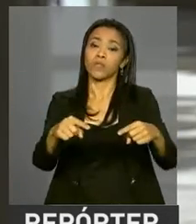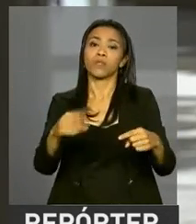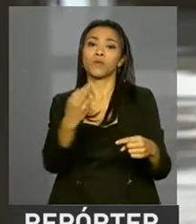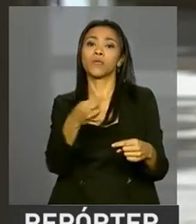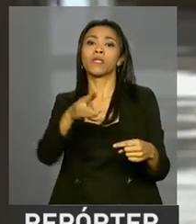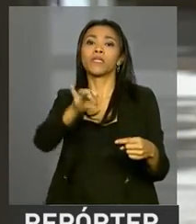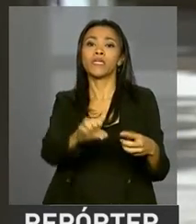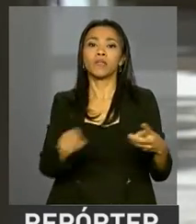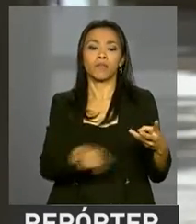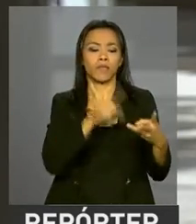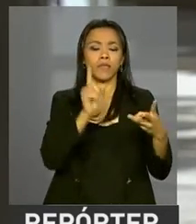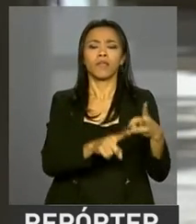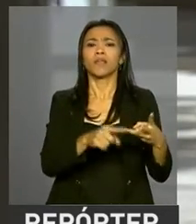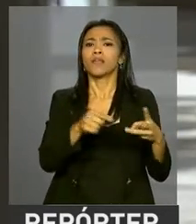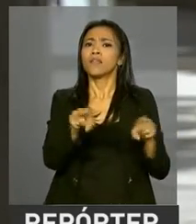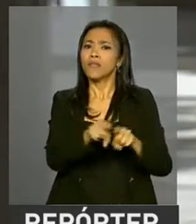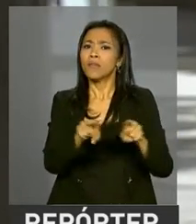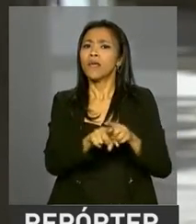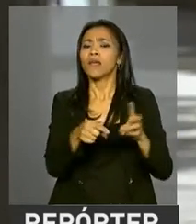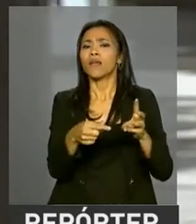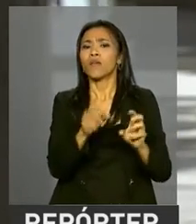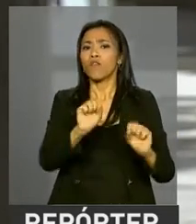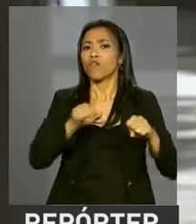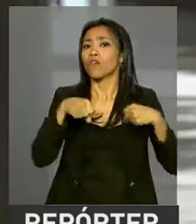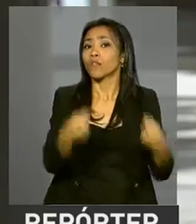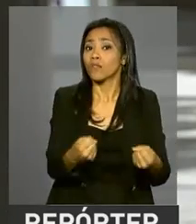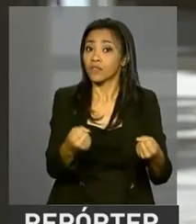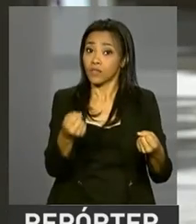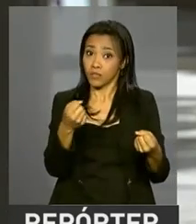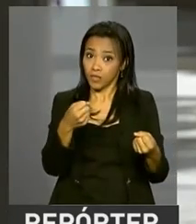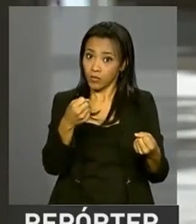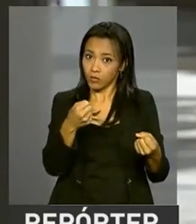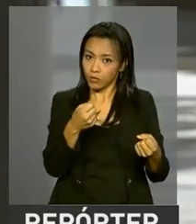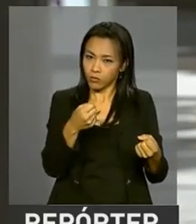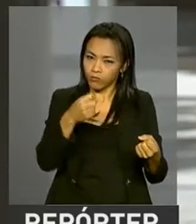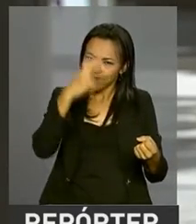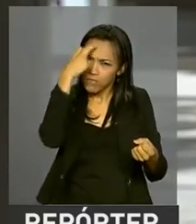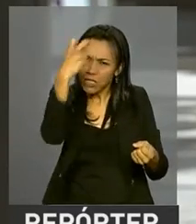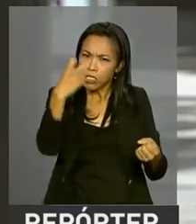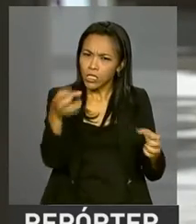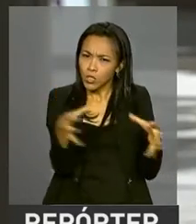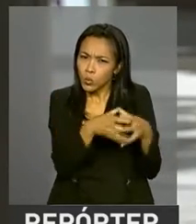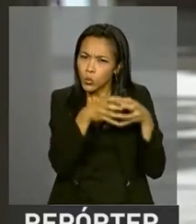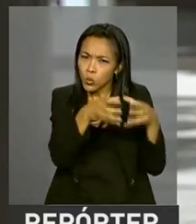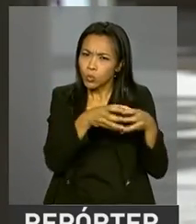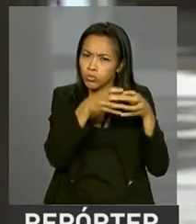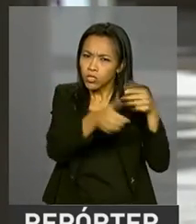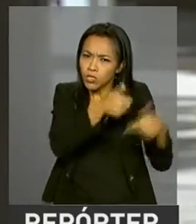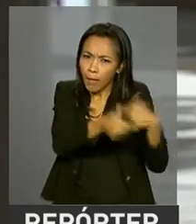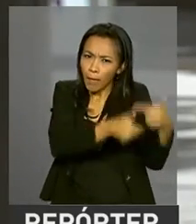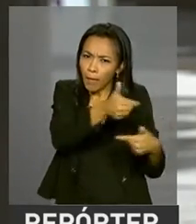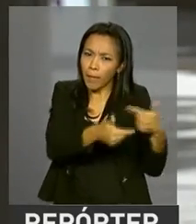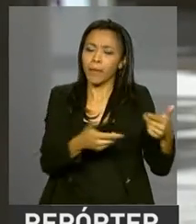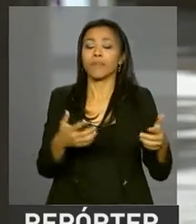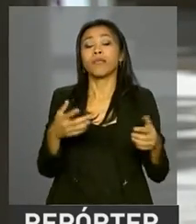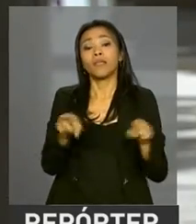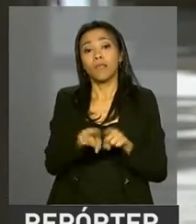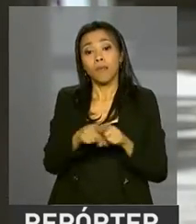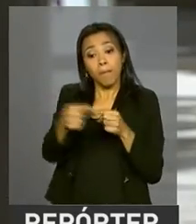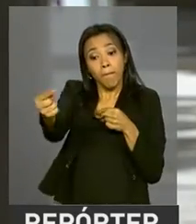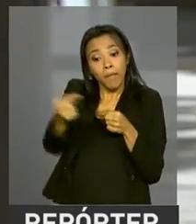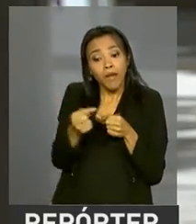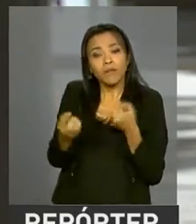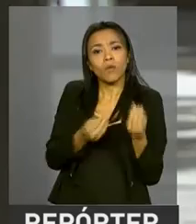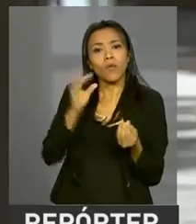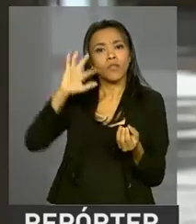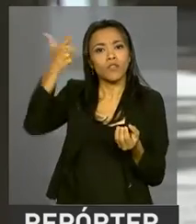transnacionais e também o fortalecimento da atividade de inteligência entre as ações pensadas a curto prazo está o aumento